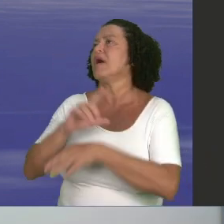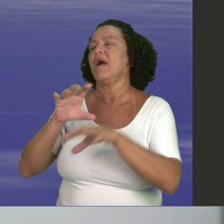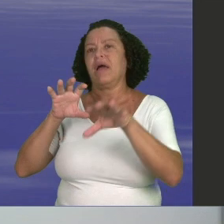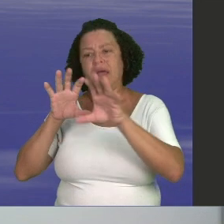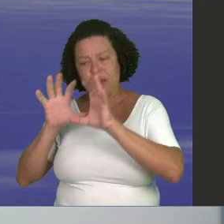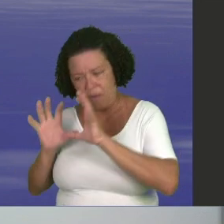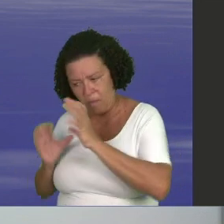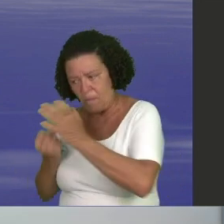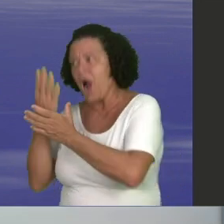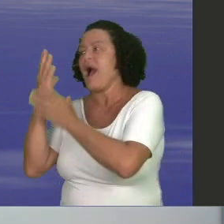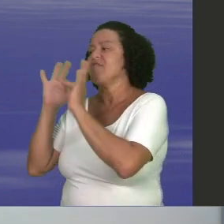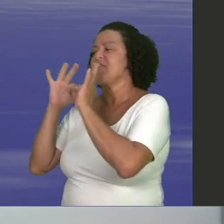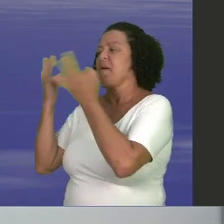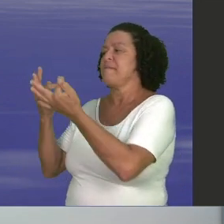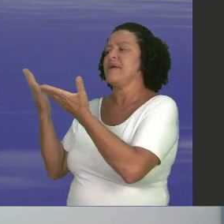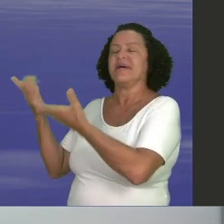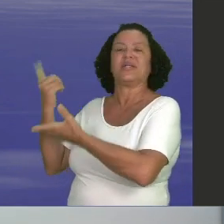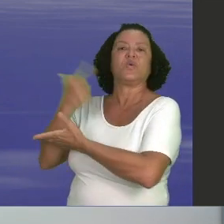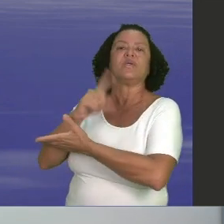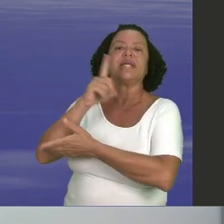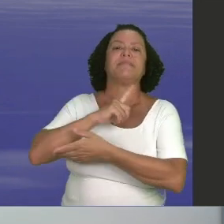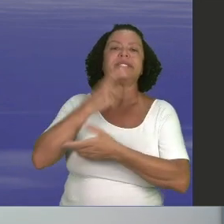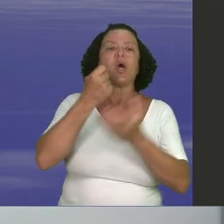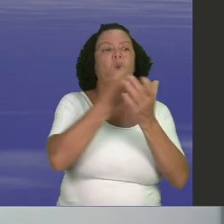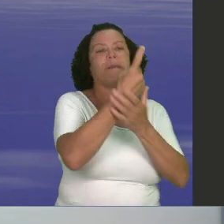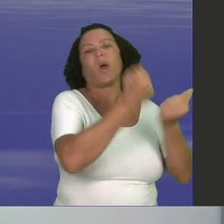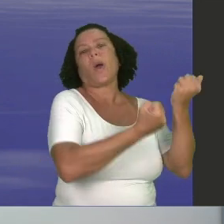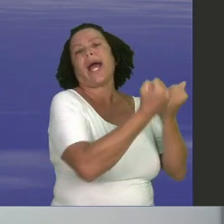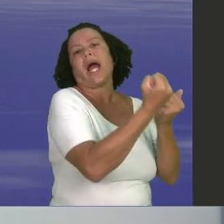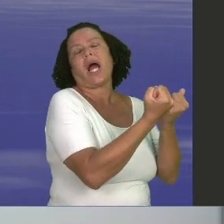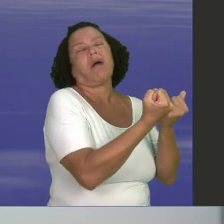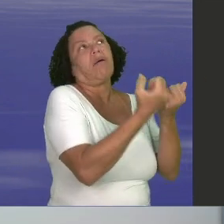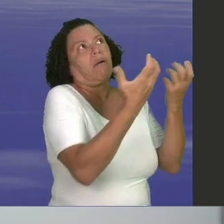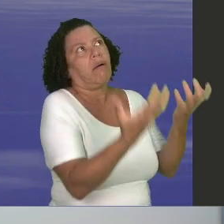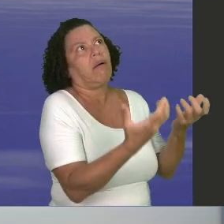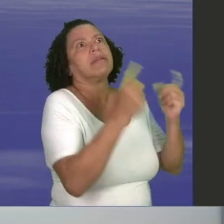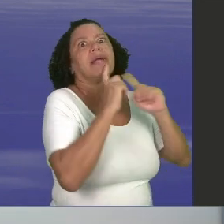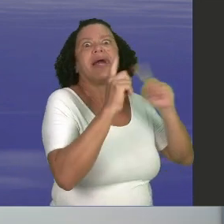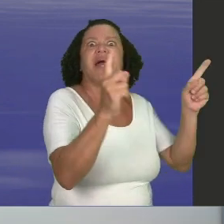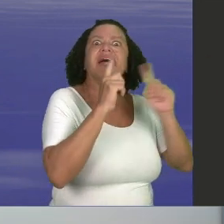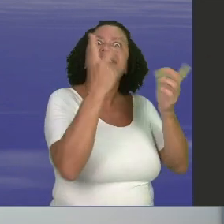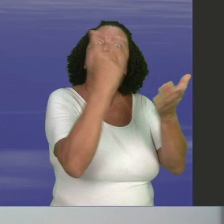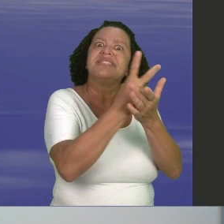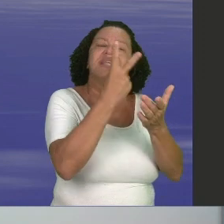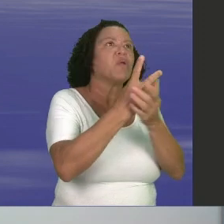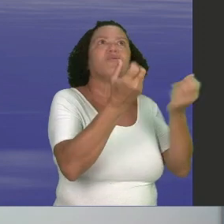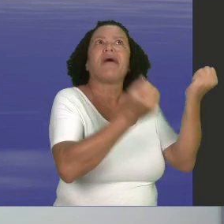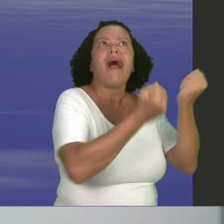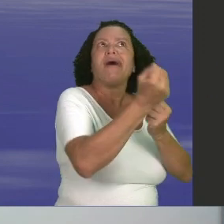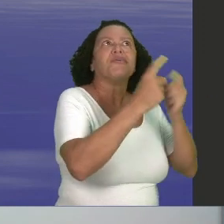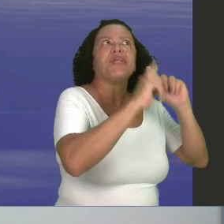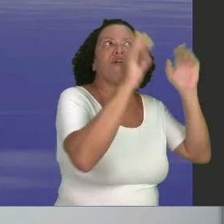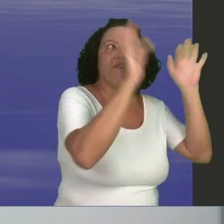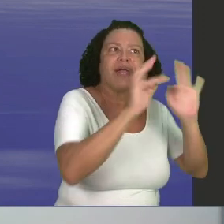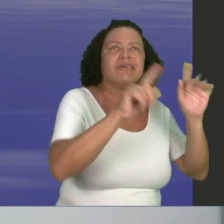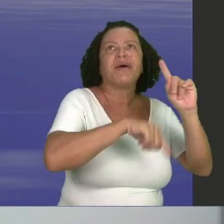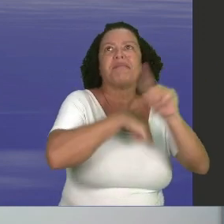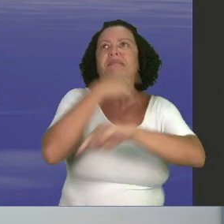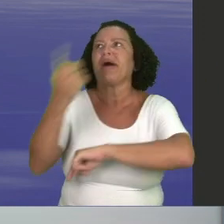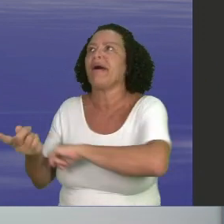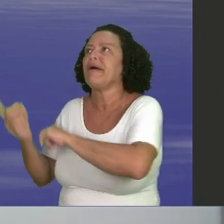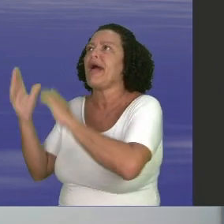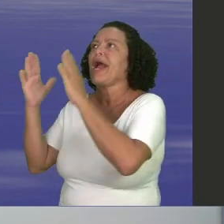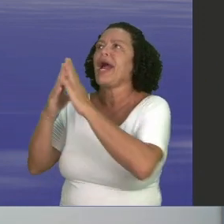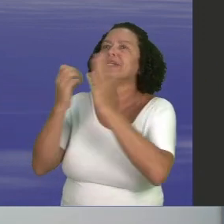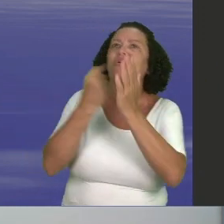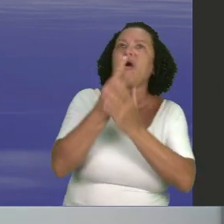família, mas não está feliz porque precisa comprar um carro novo. Comprou um carro novo, mesmo assim não está feliz e vai passando a vida, vai